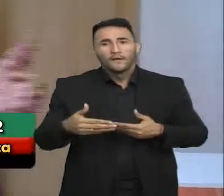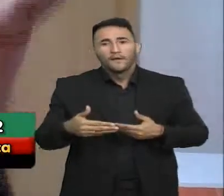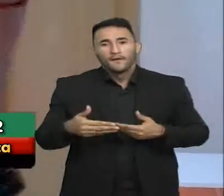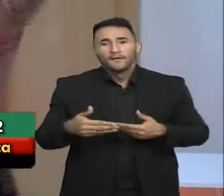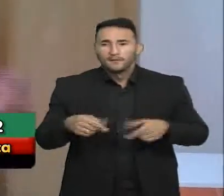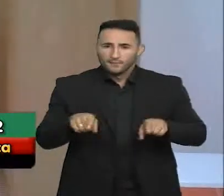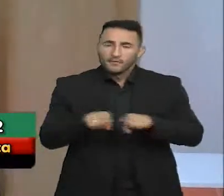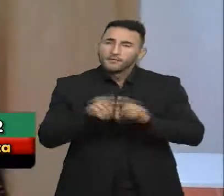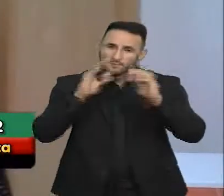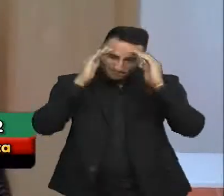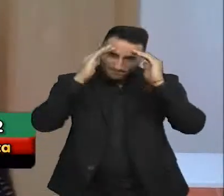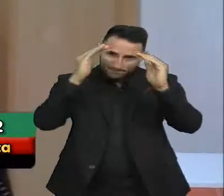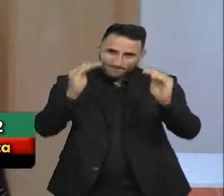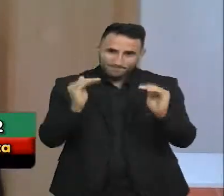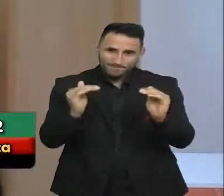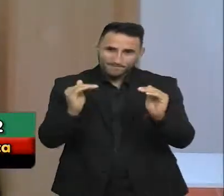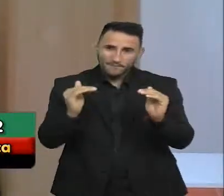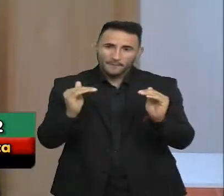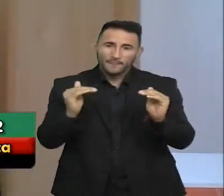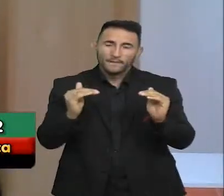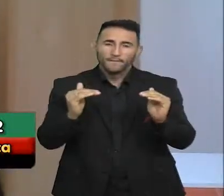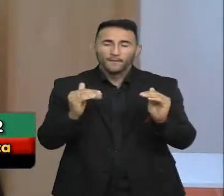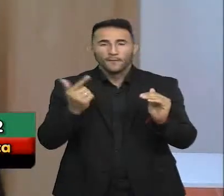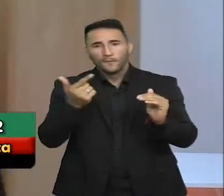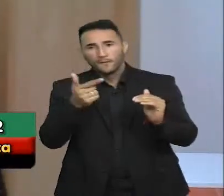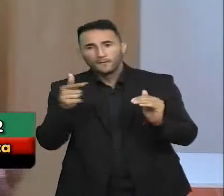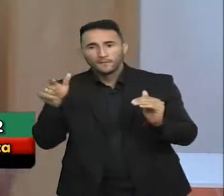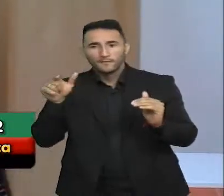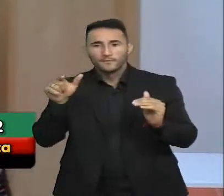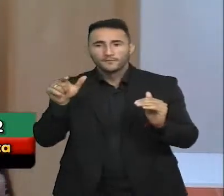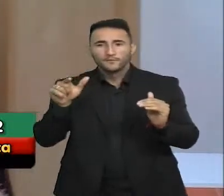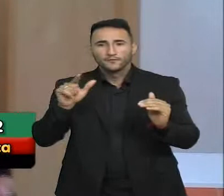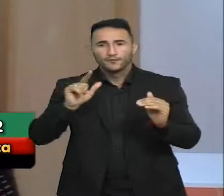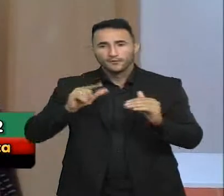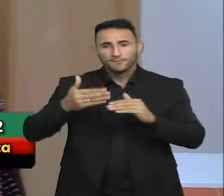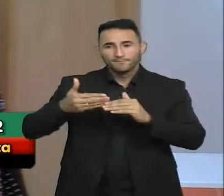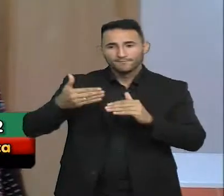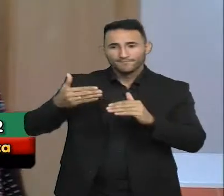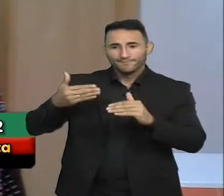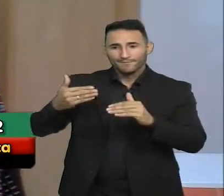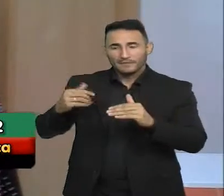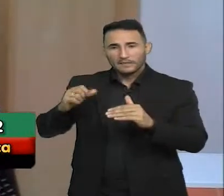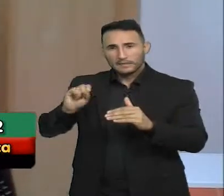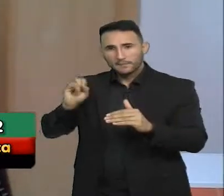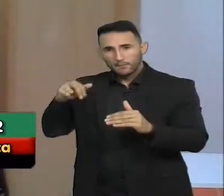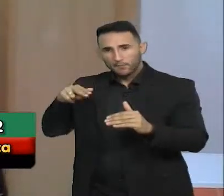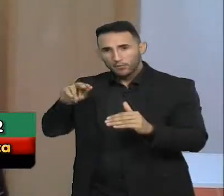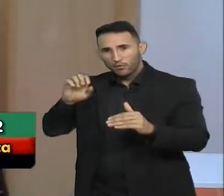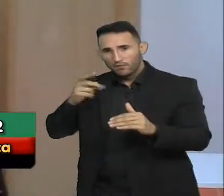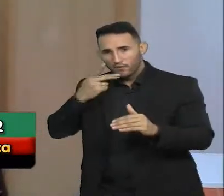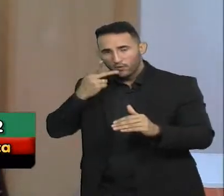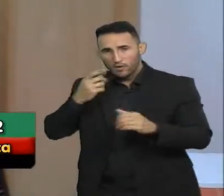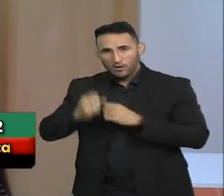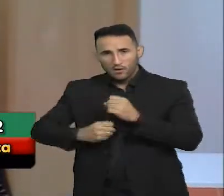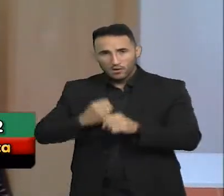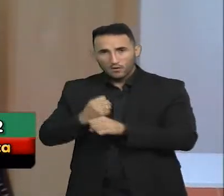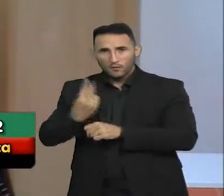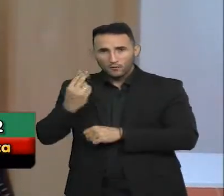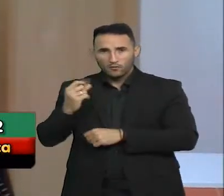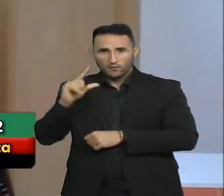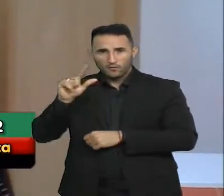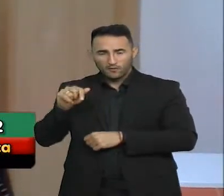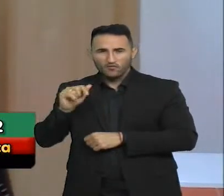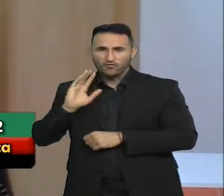aí respeitando os outros, né, que já antecederam, como a Simone falou, em 2017, já vem com esse